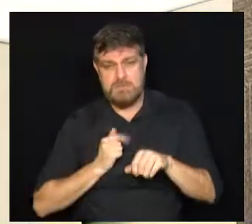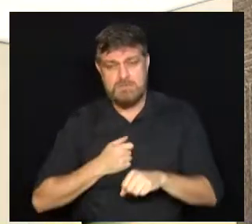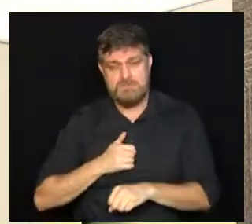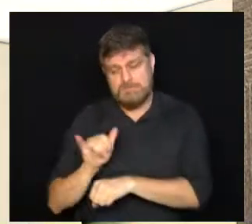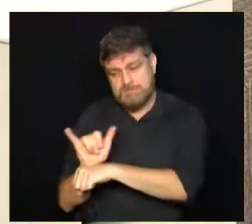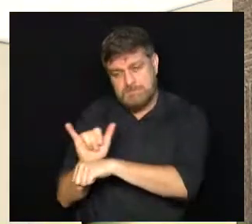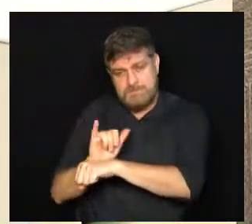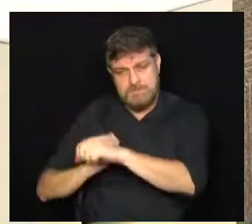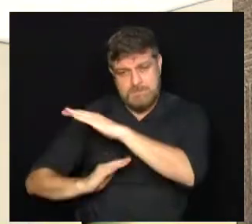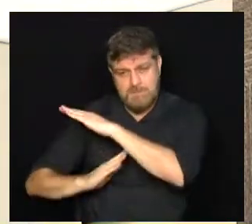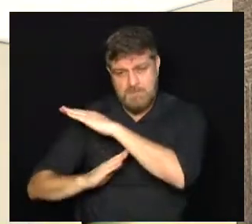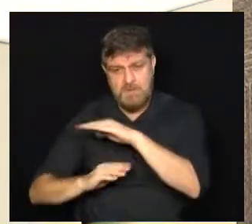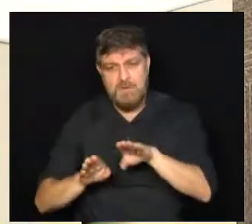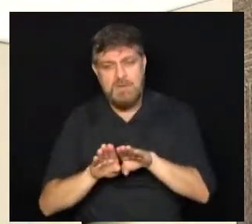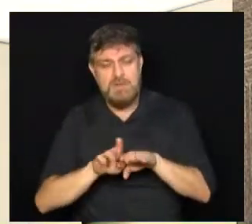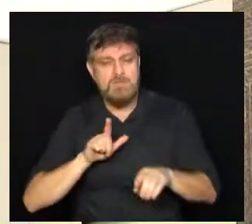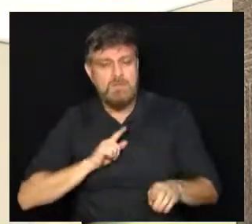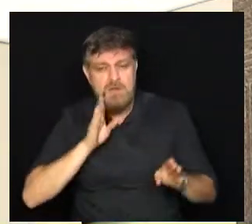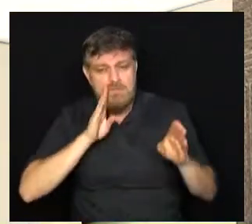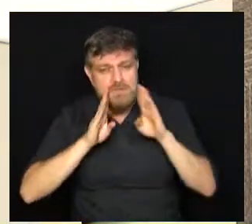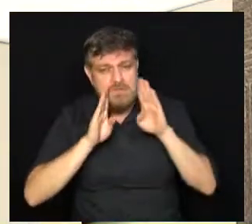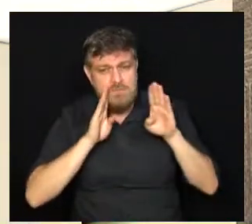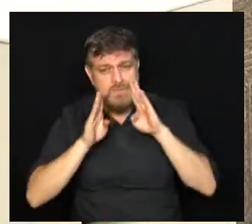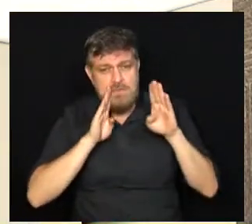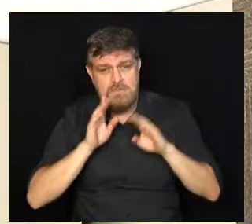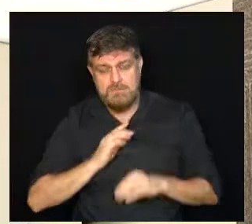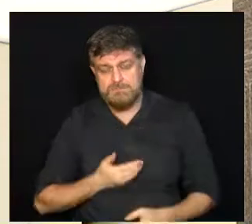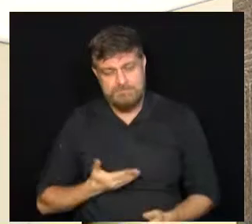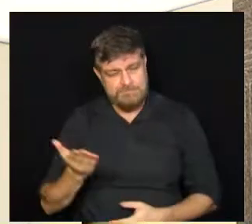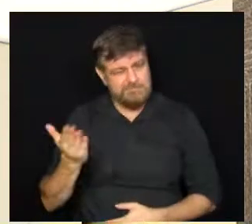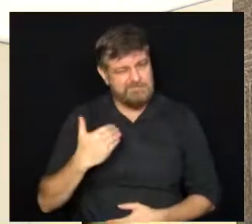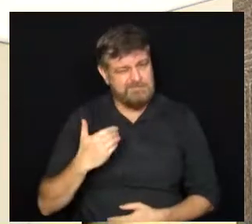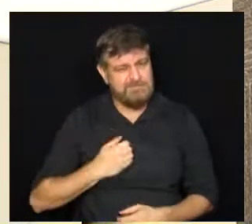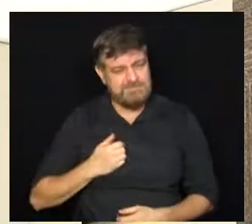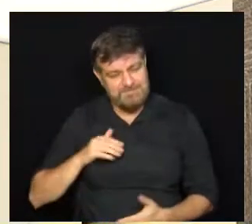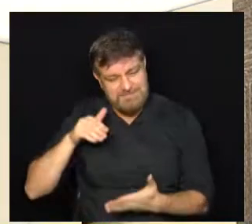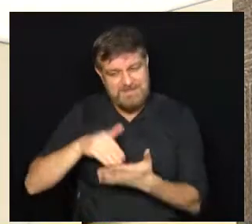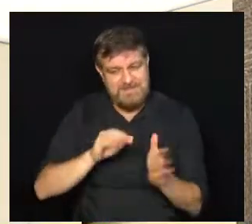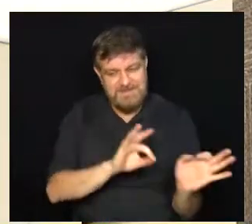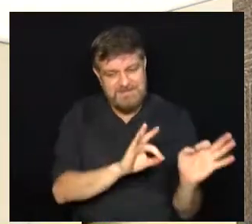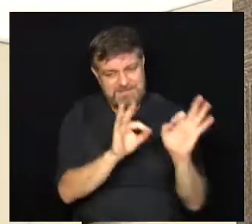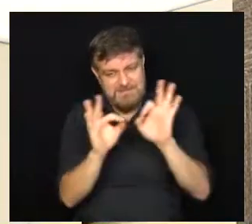Câmara Campinas e também pelo Facebook. Então fique com a gente até o final.